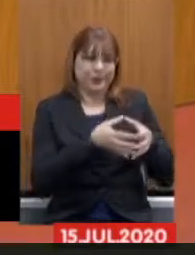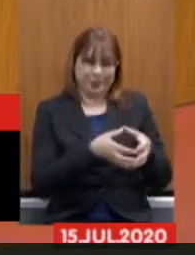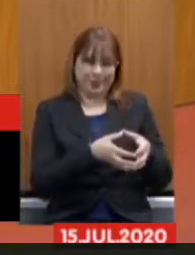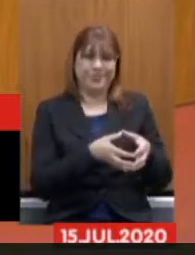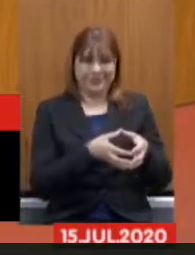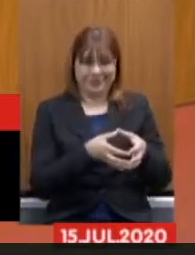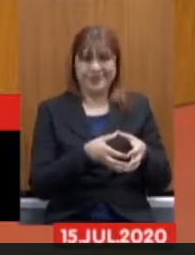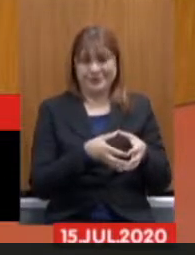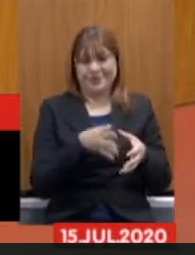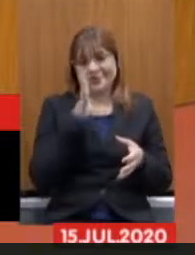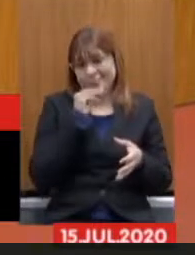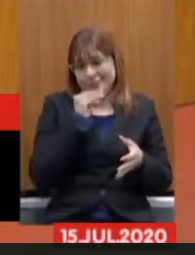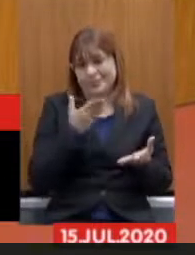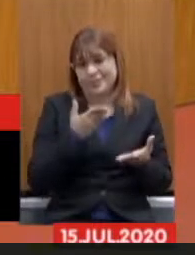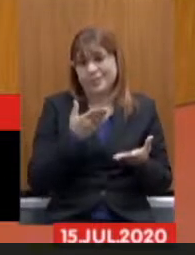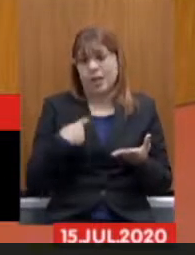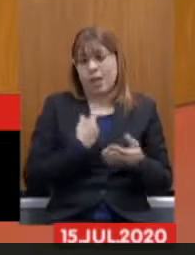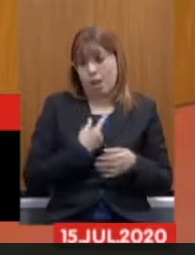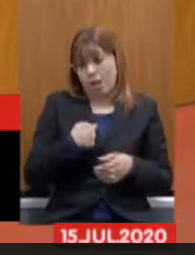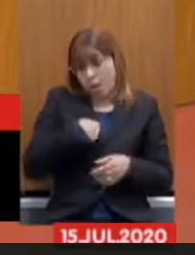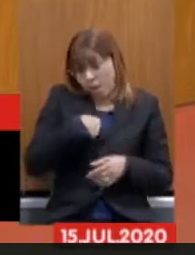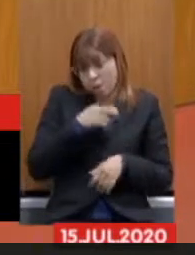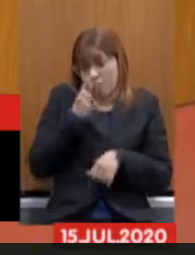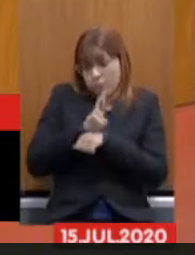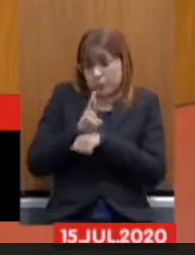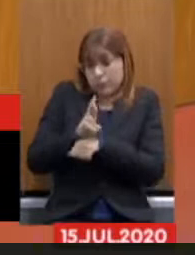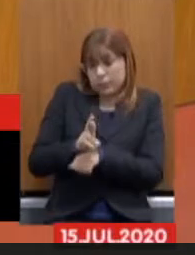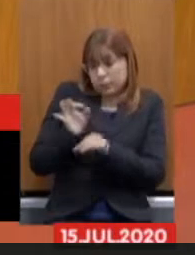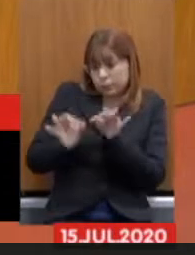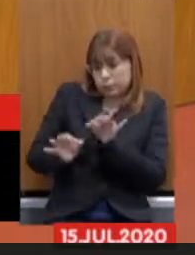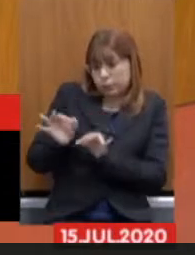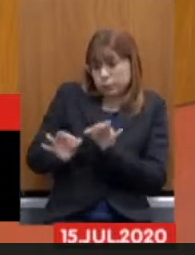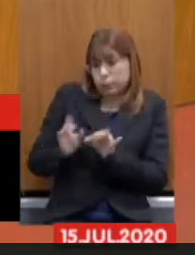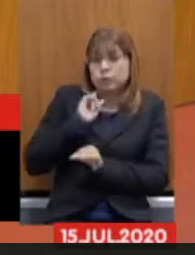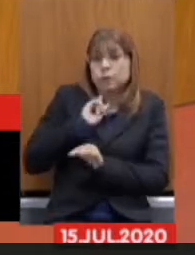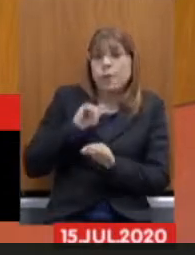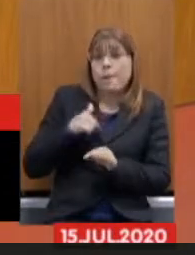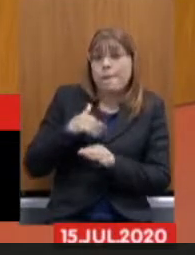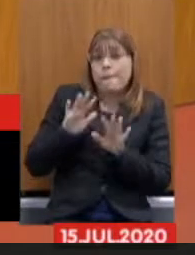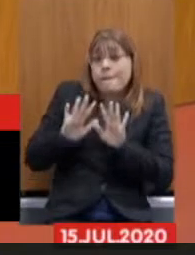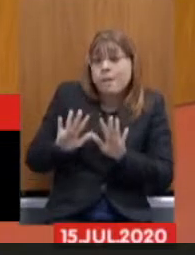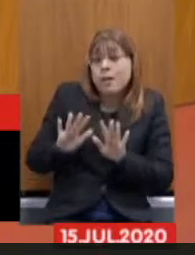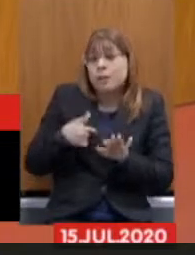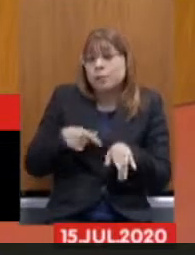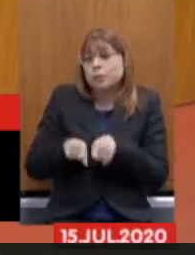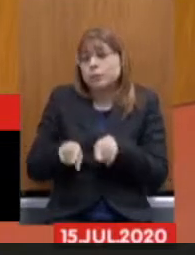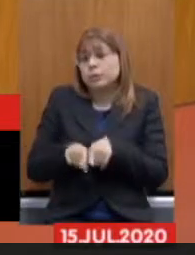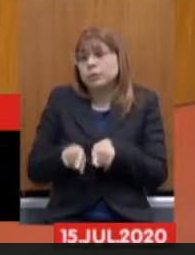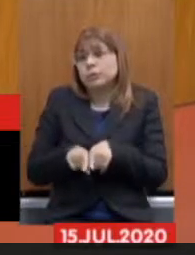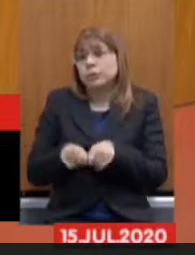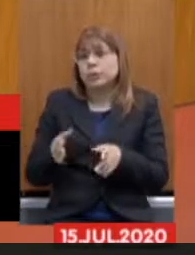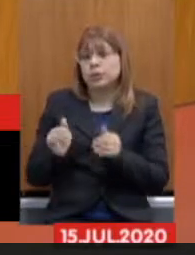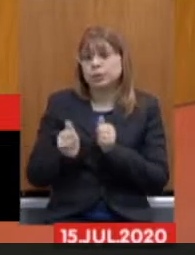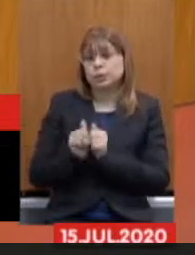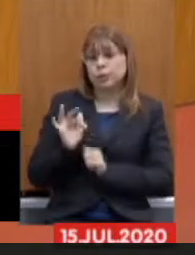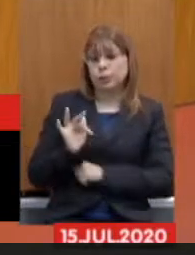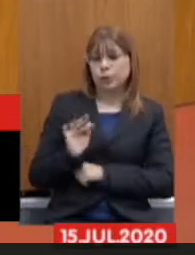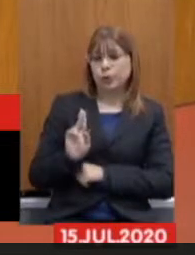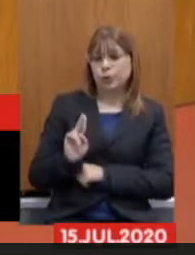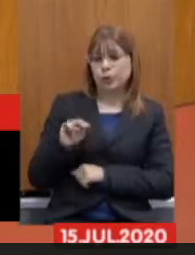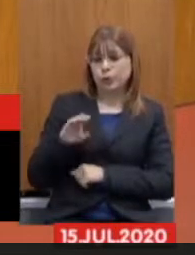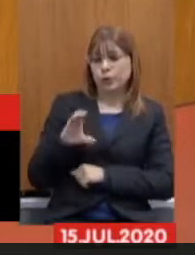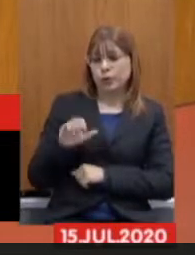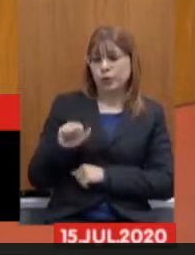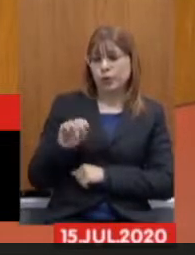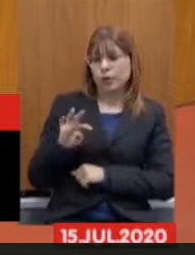representa o poder judiciário do estado de minas gerais mas estou inserido no contexto com foncatti do